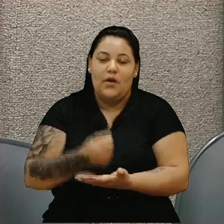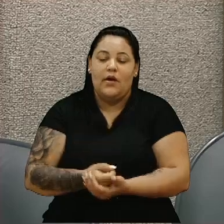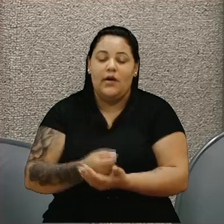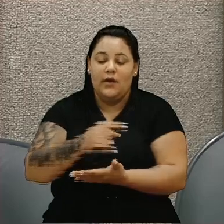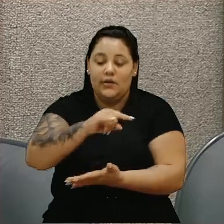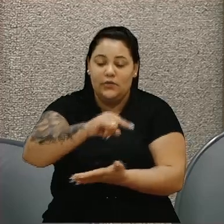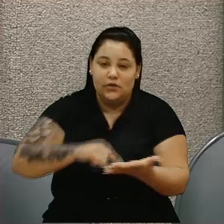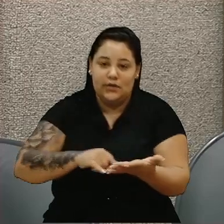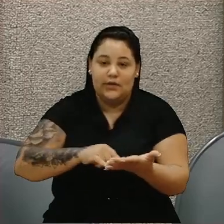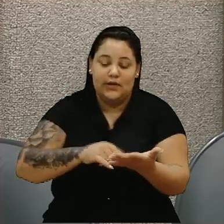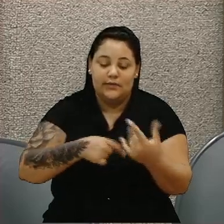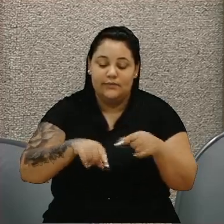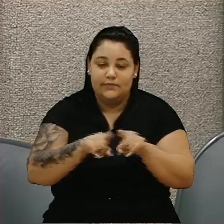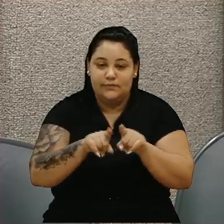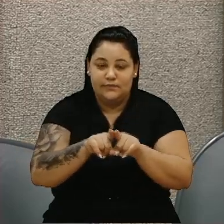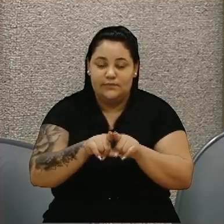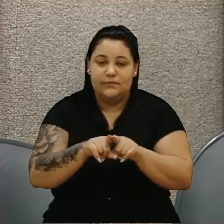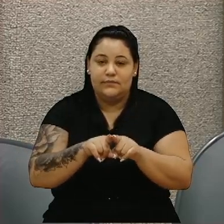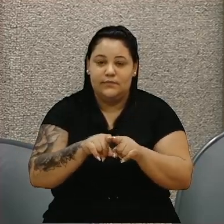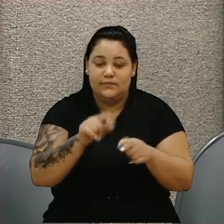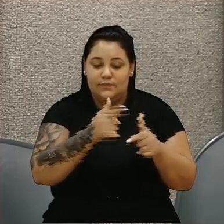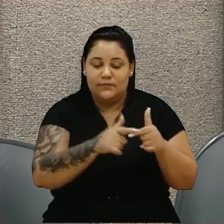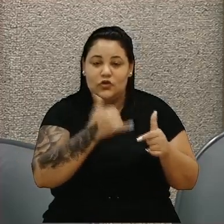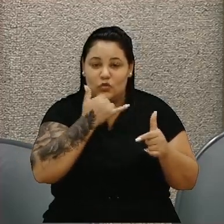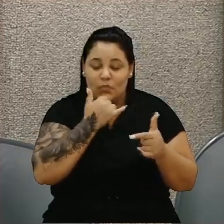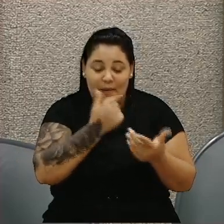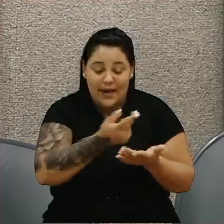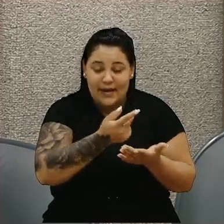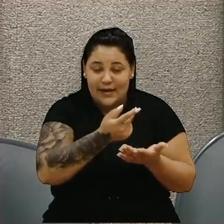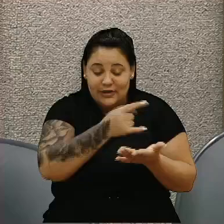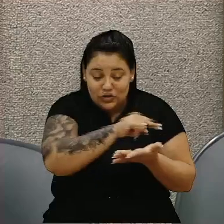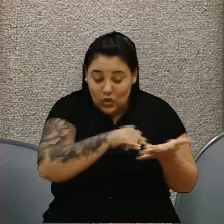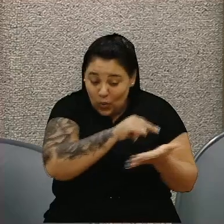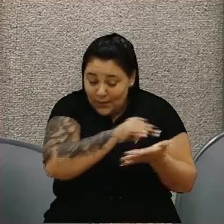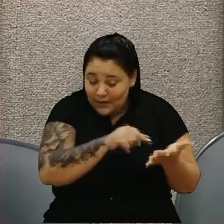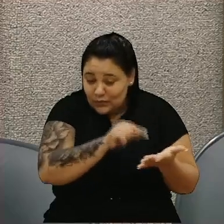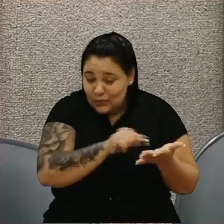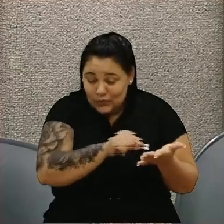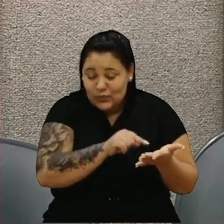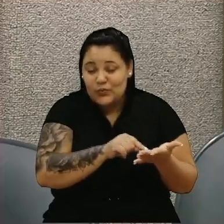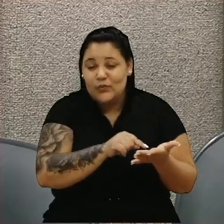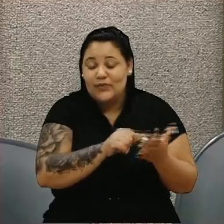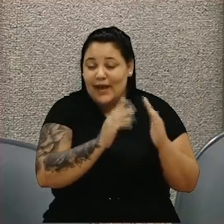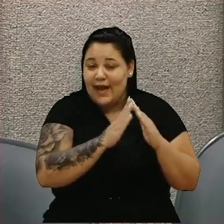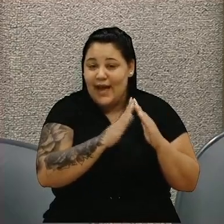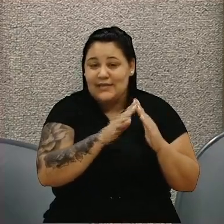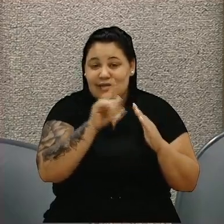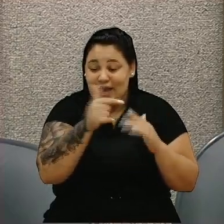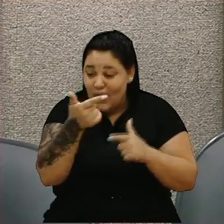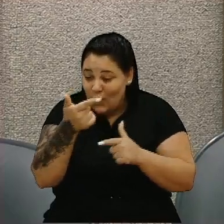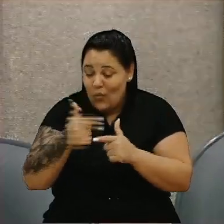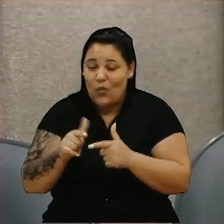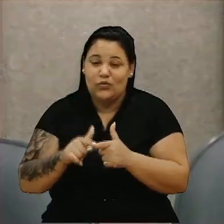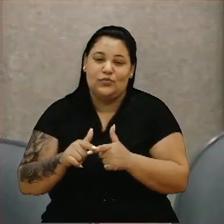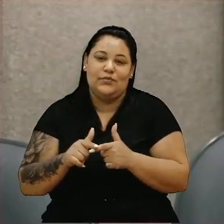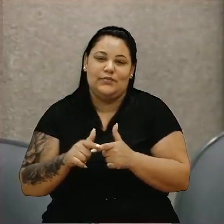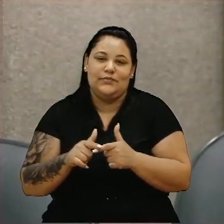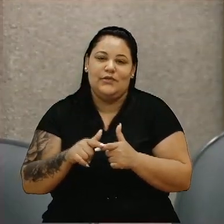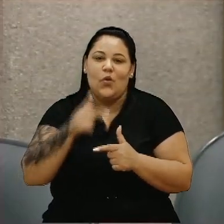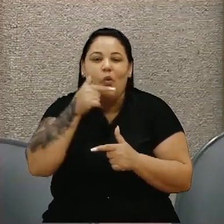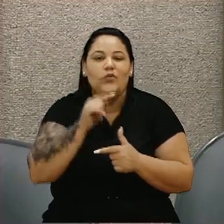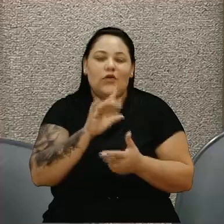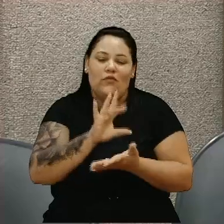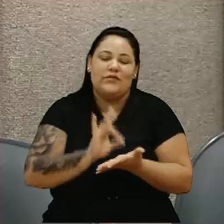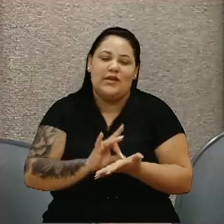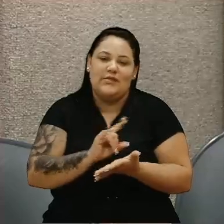seu lote, quando tem ainda o problema do imóvel, que é outro problema, a regularização do imóvel. Portanto,